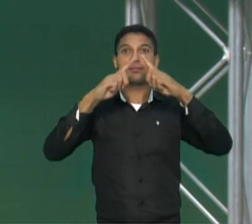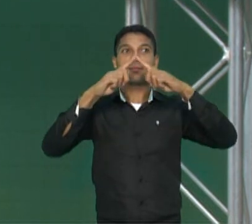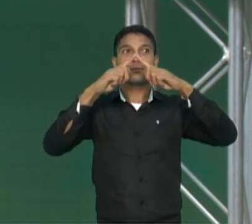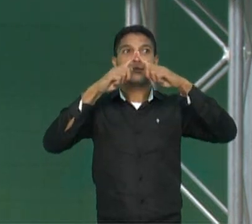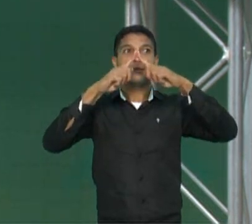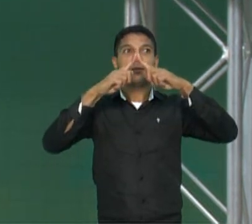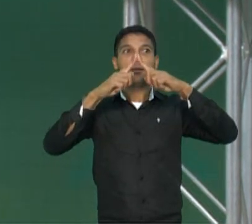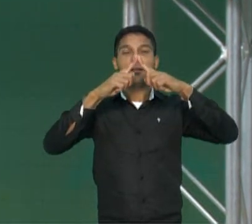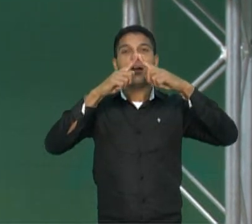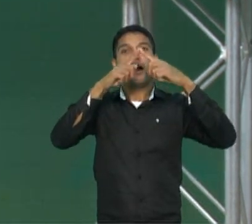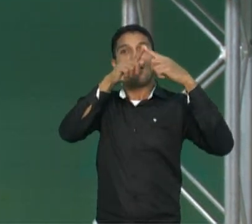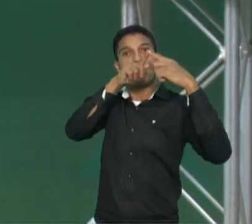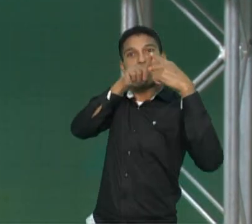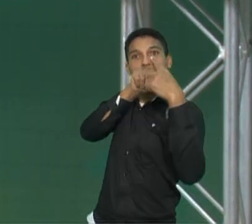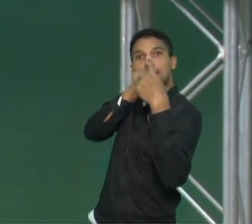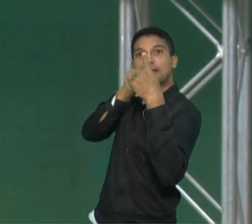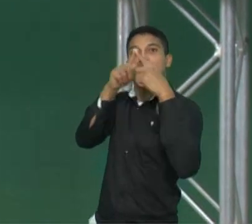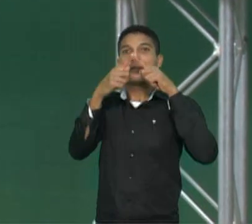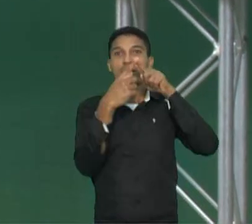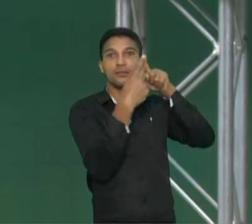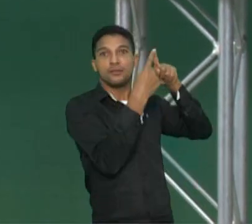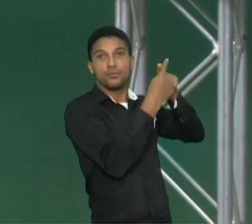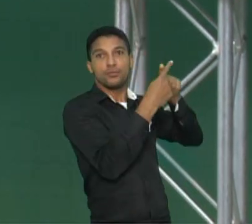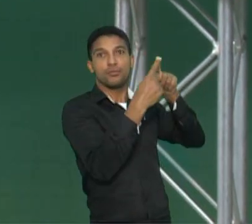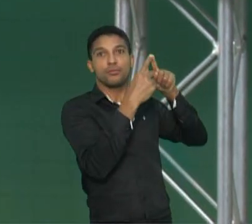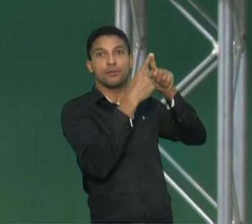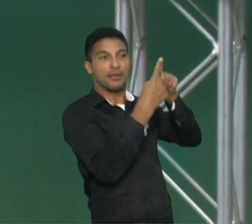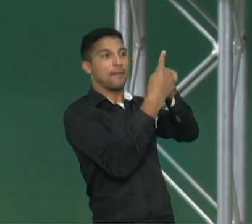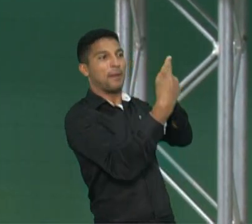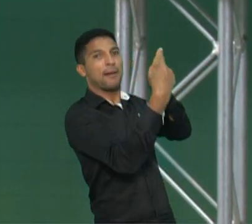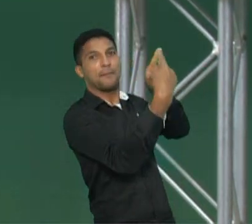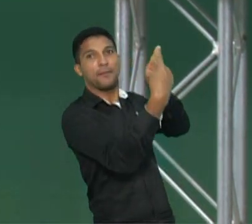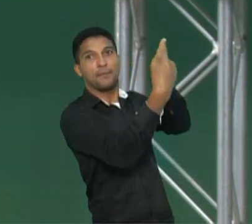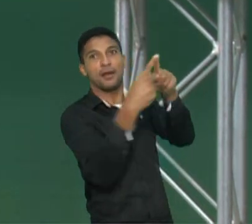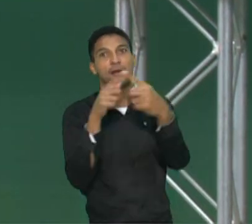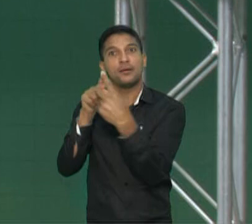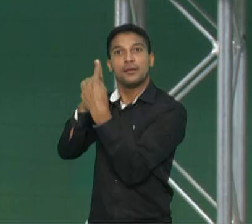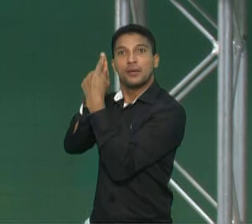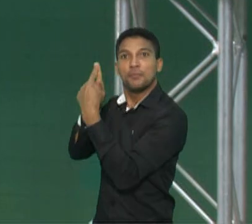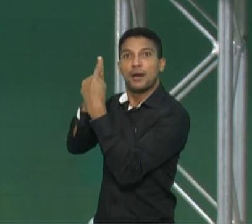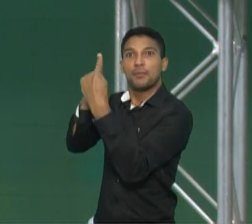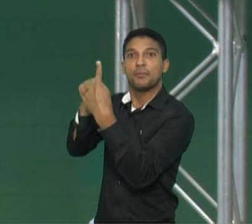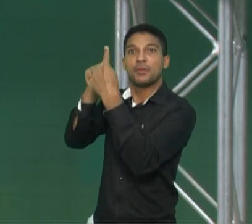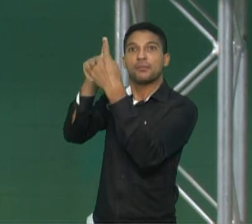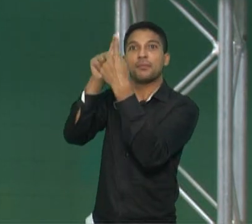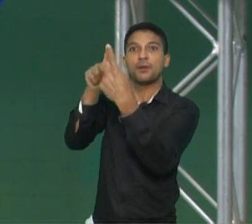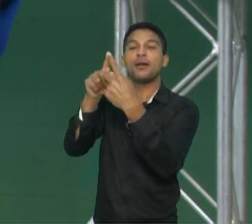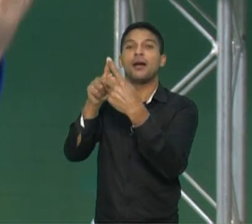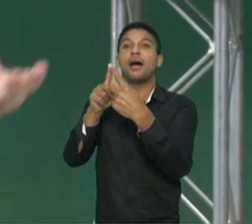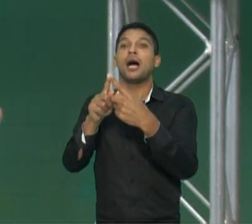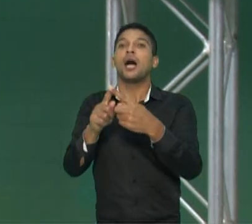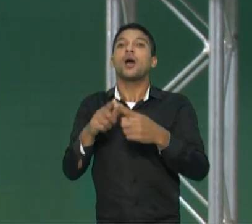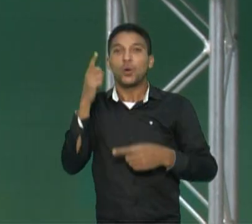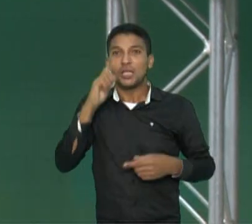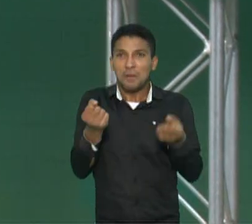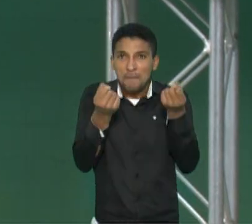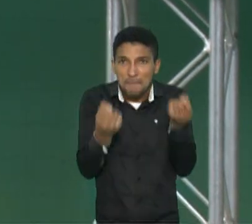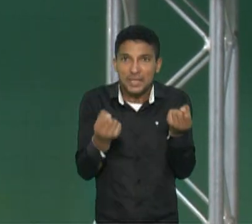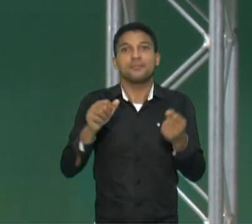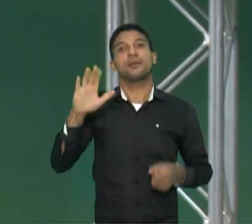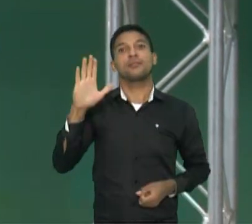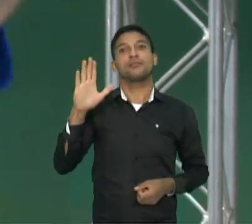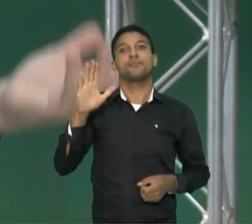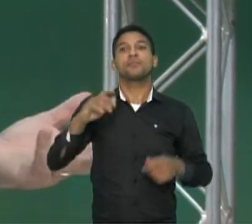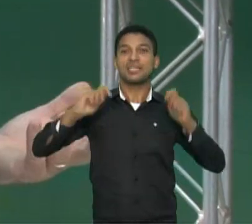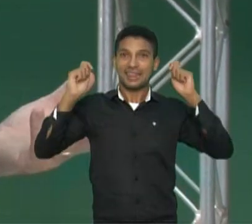faz assim, você vai fazendo diversos arcos ogivais assim, encaixando no outro, que forma um espaço, né, que